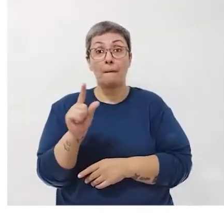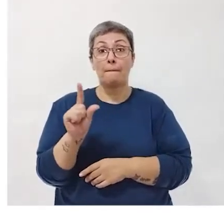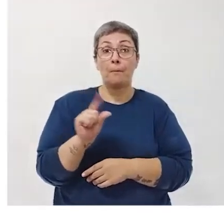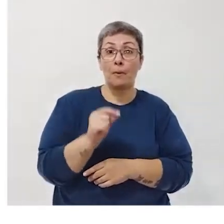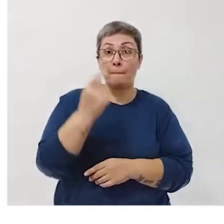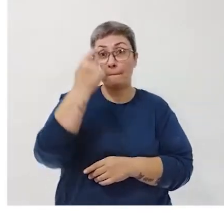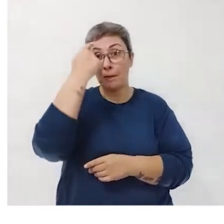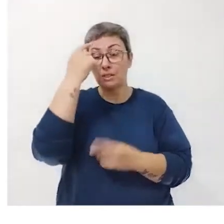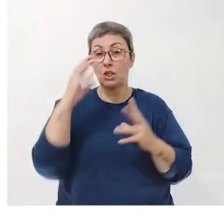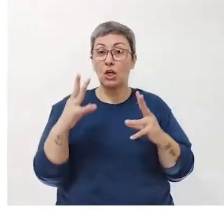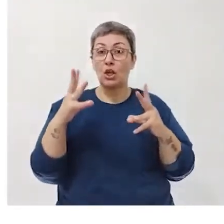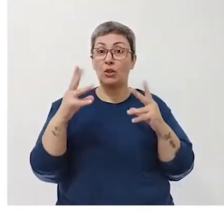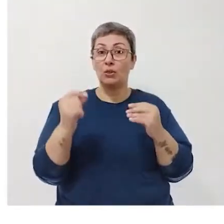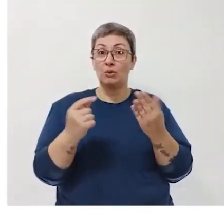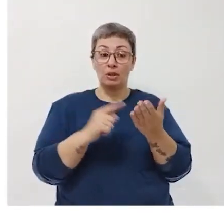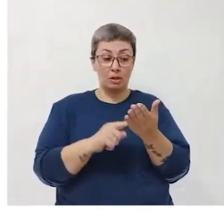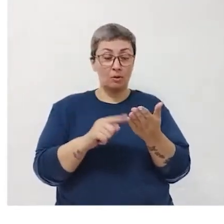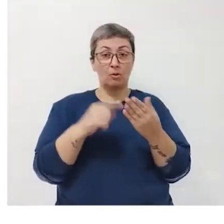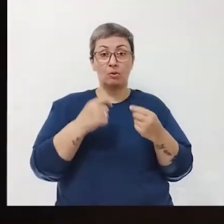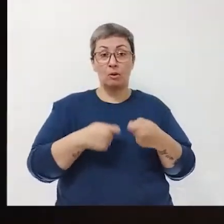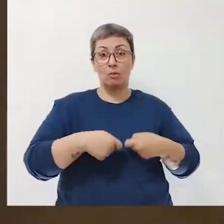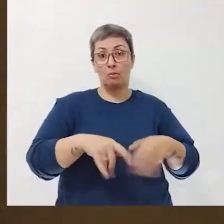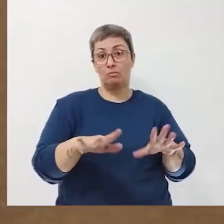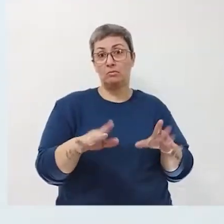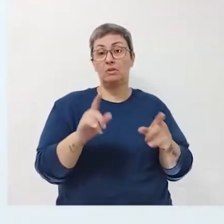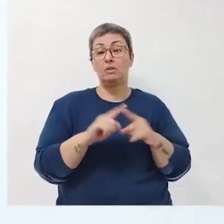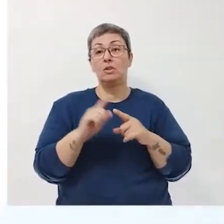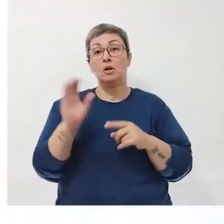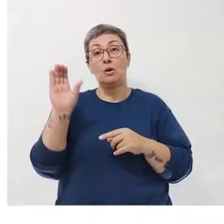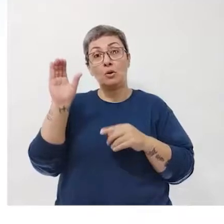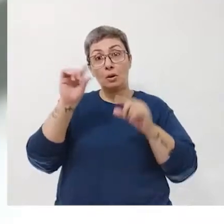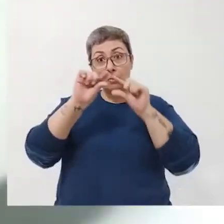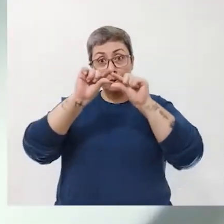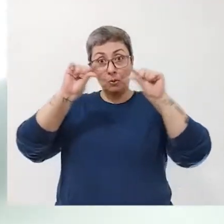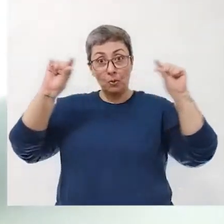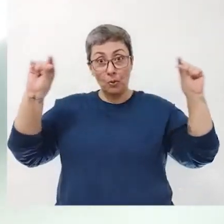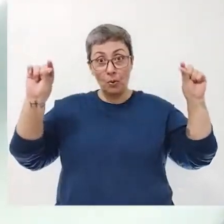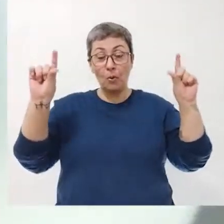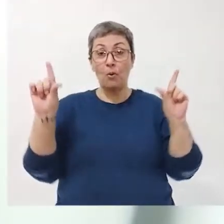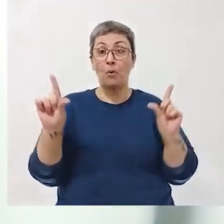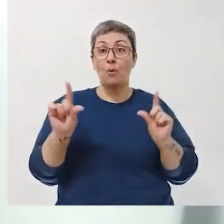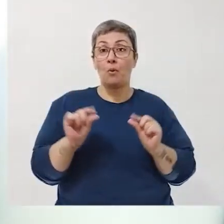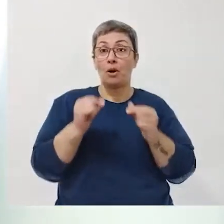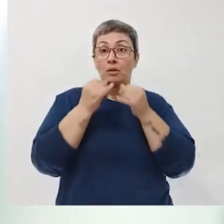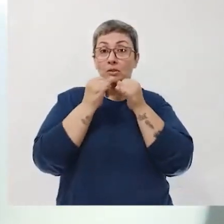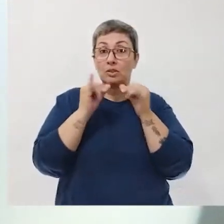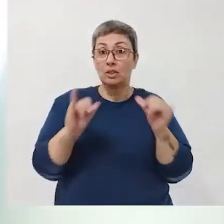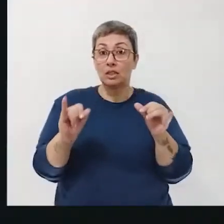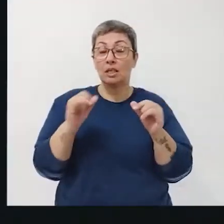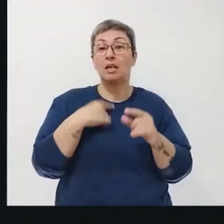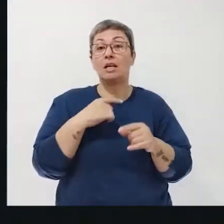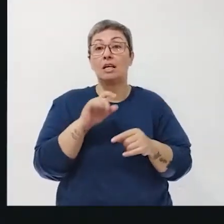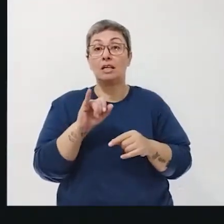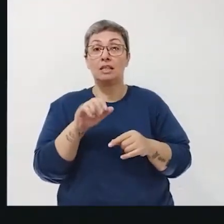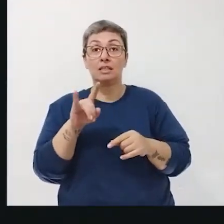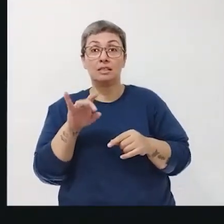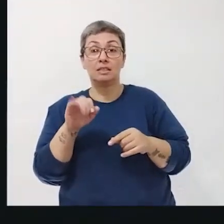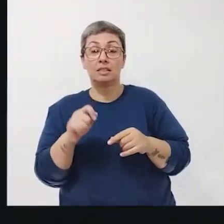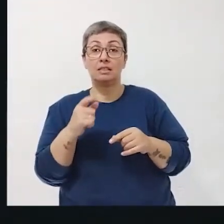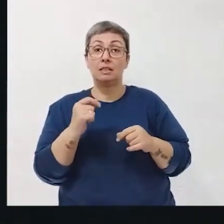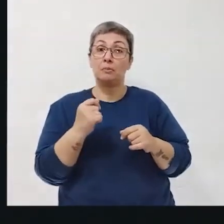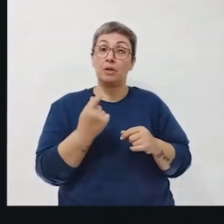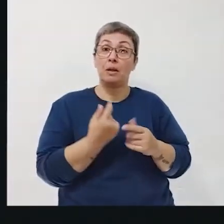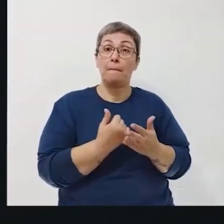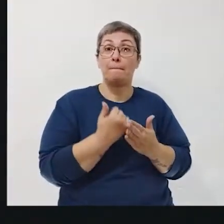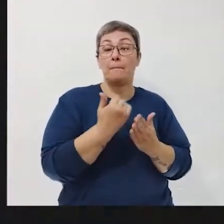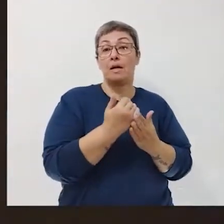em todos os versos de folha sem utilizar que vão para o lixo. Lâmpadas fluorescentes poupam muito mais que as incandescentes. O preço é um pouco